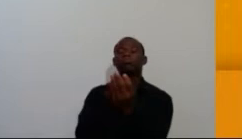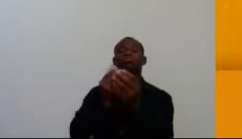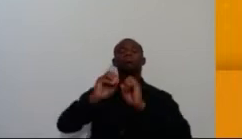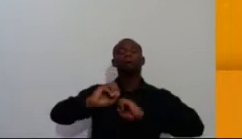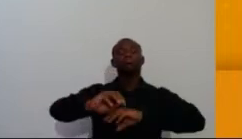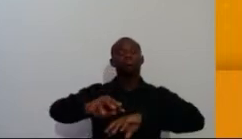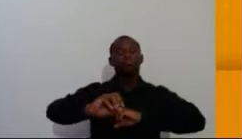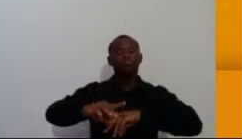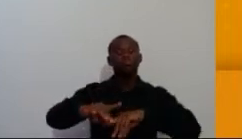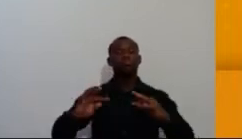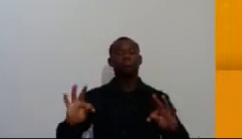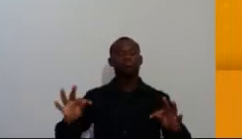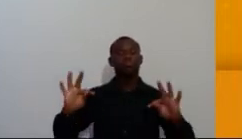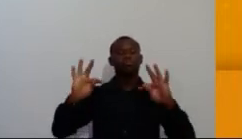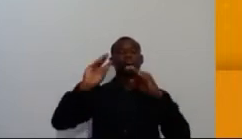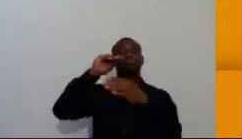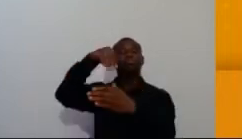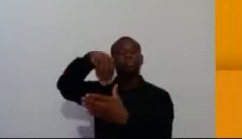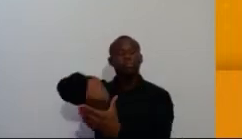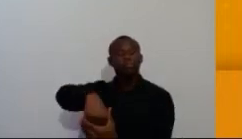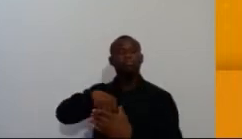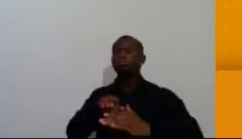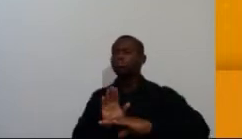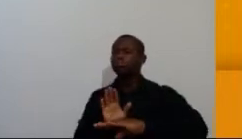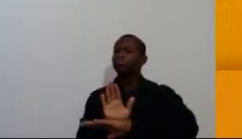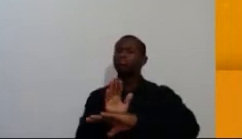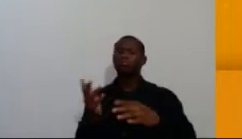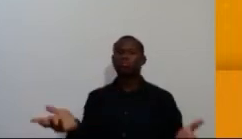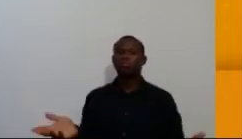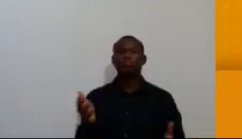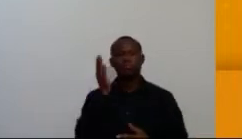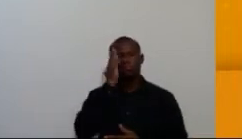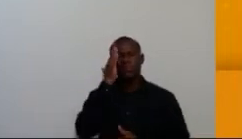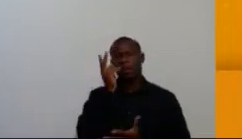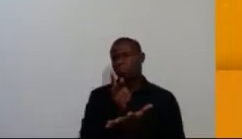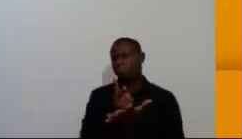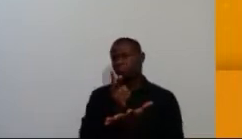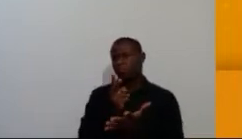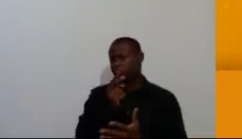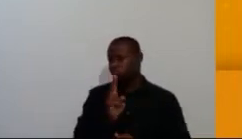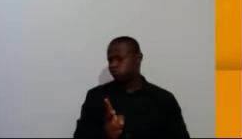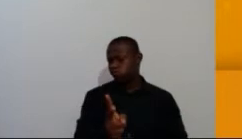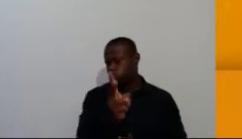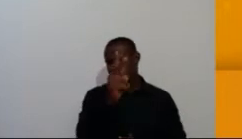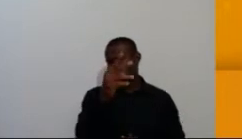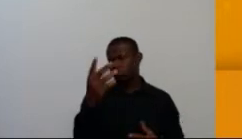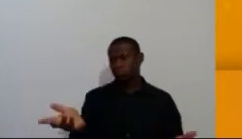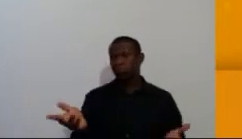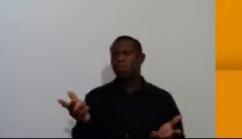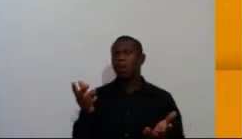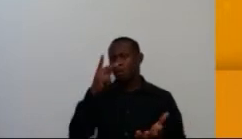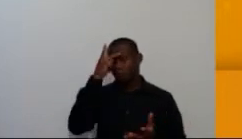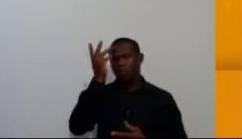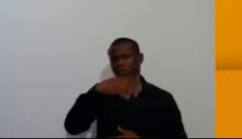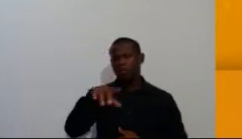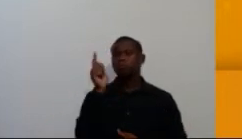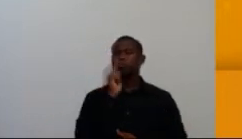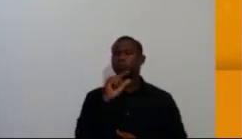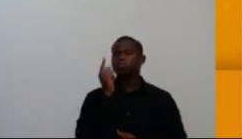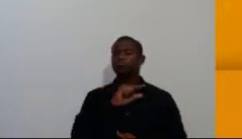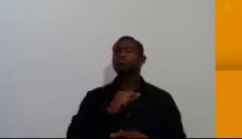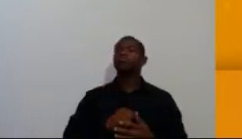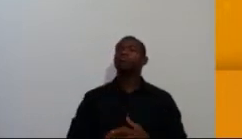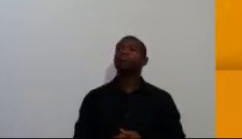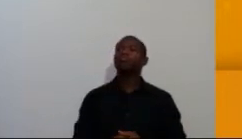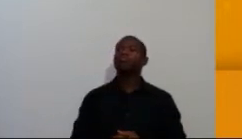para sempre. Com certeza. Todos vão ter oportunidade de ver. Vou lhe deixar agora com a Beatriz Venault, nossa diretora